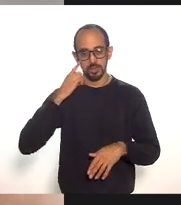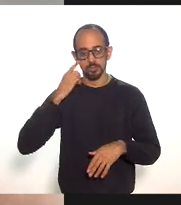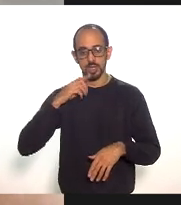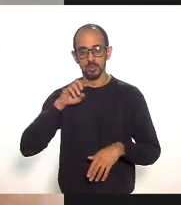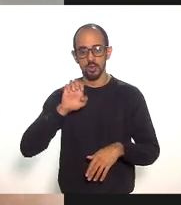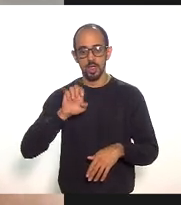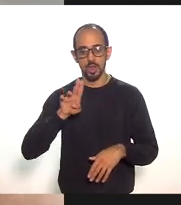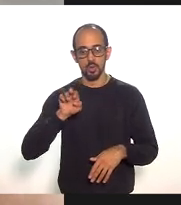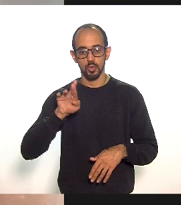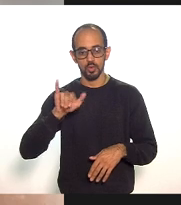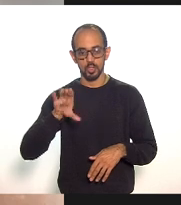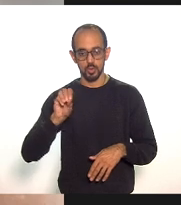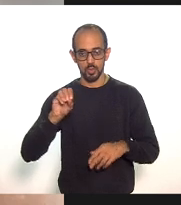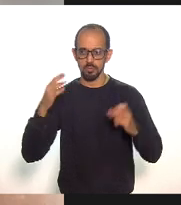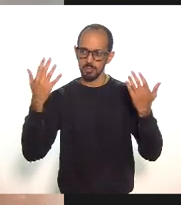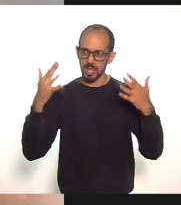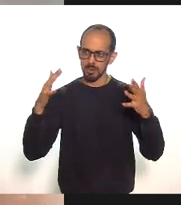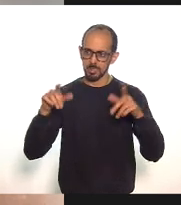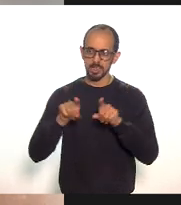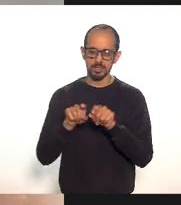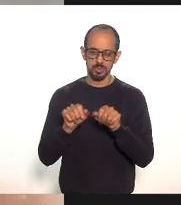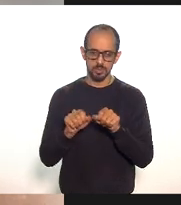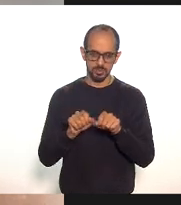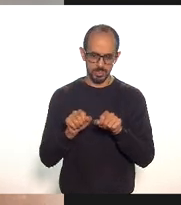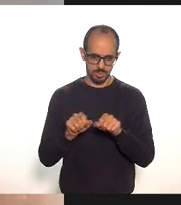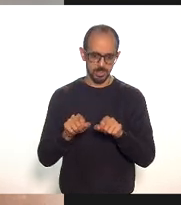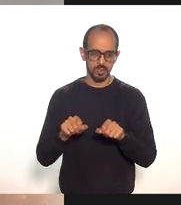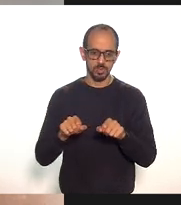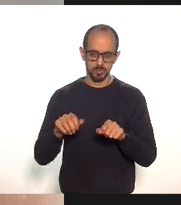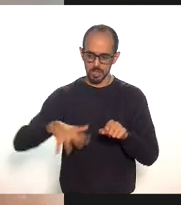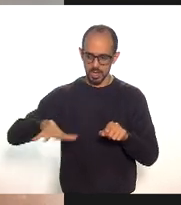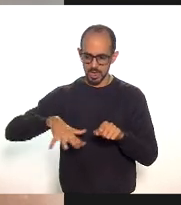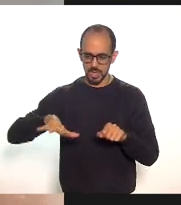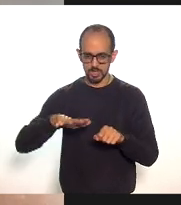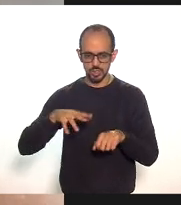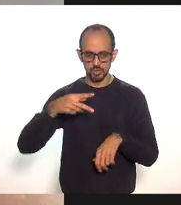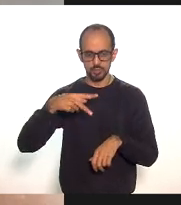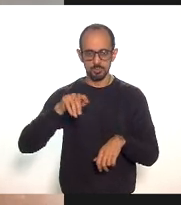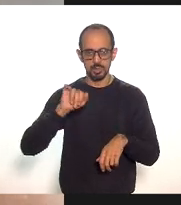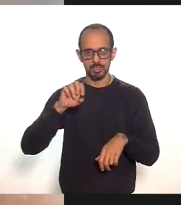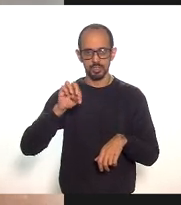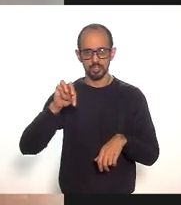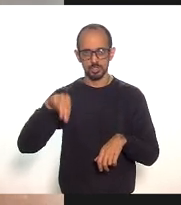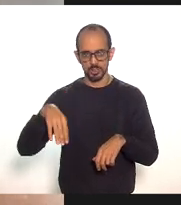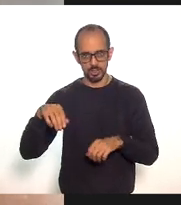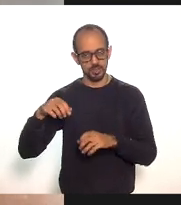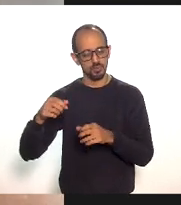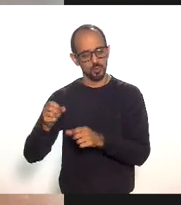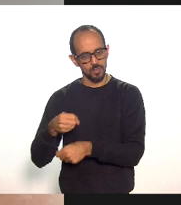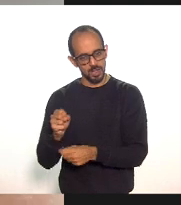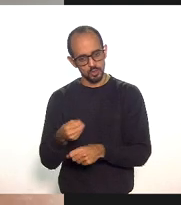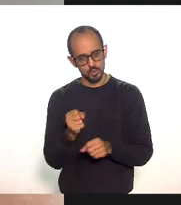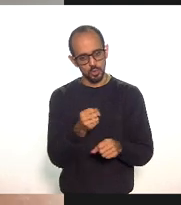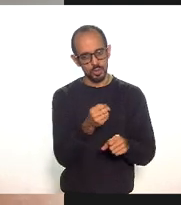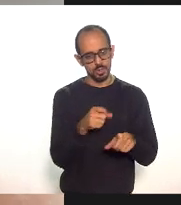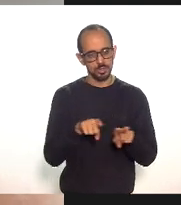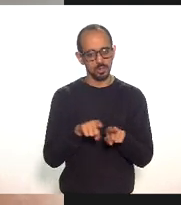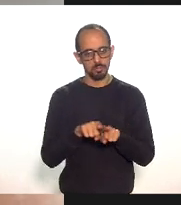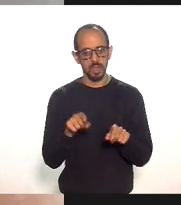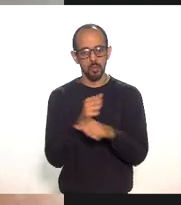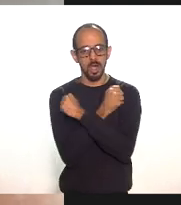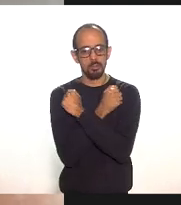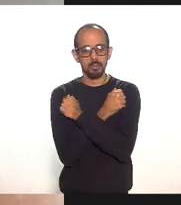pela iniciativa, parabenizar pelo que tem feito pela região, por Partido Alferes, por Vassouras, e também mandar um abraço para o meu